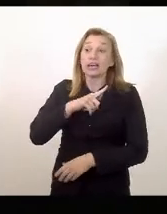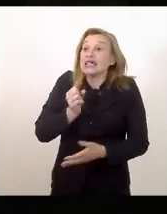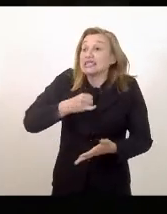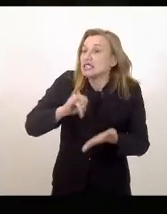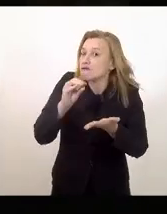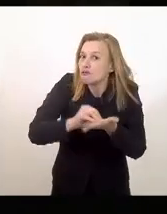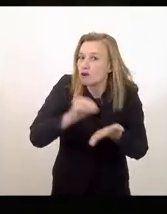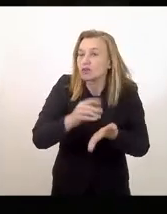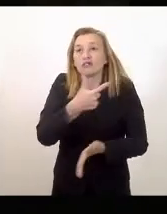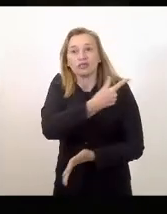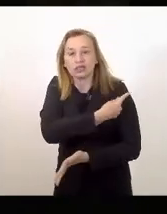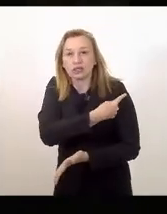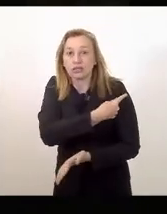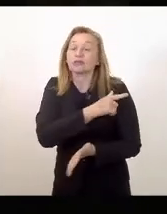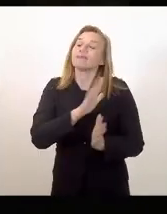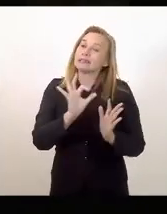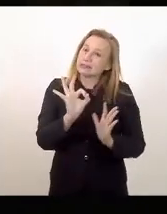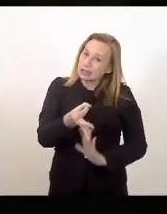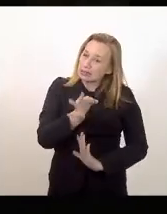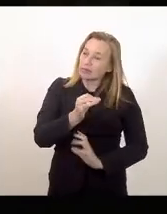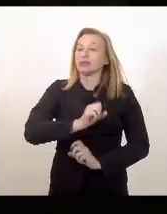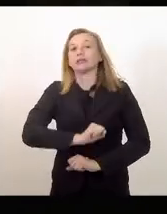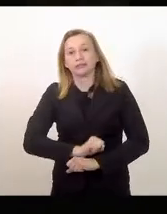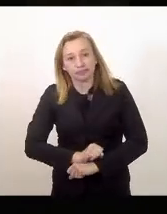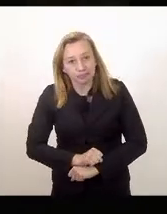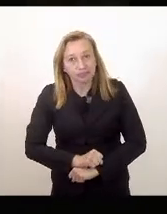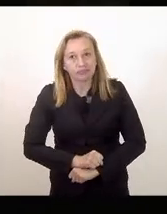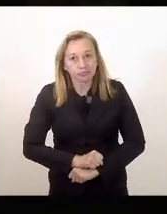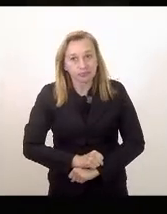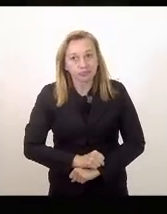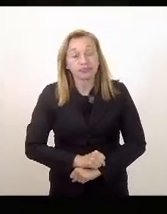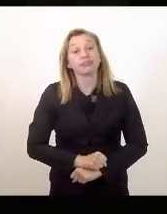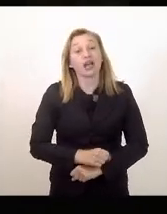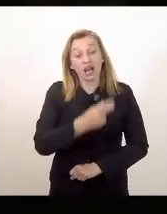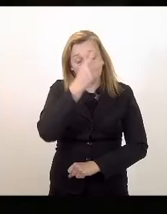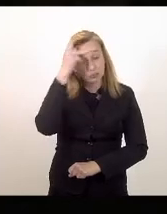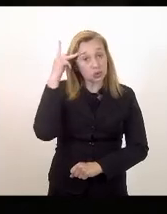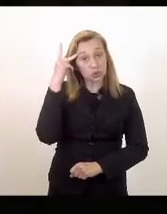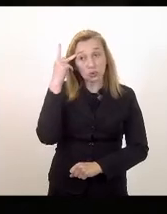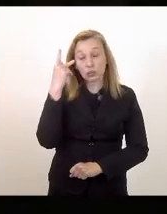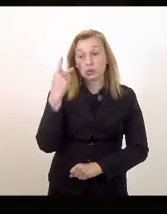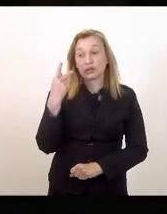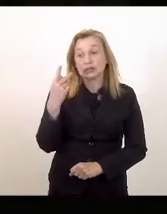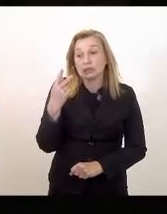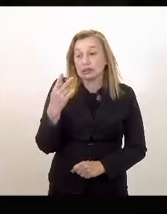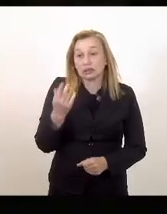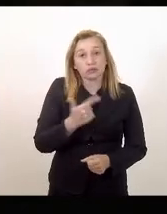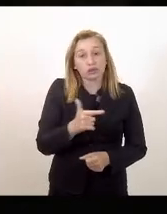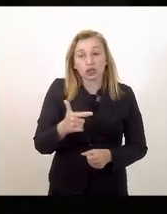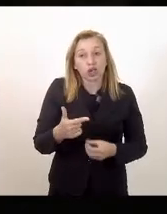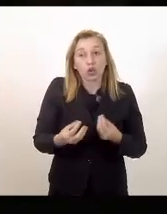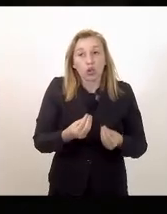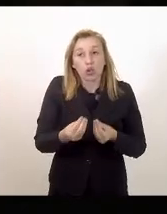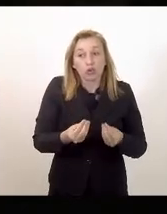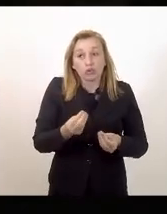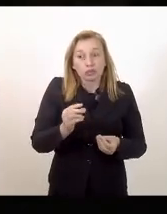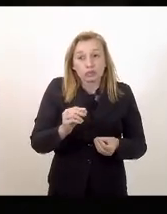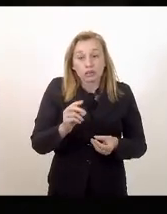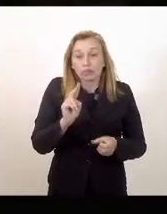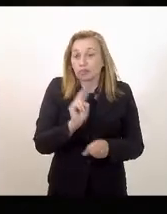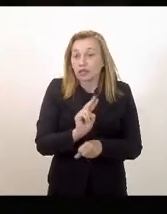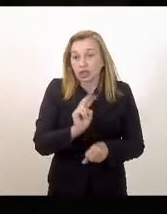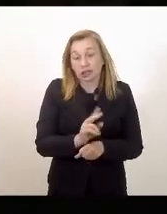vacina, automaticamente as pessoas ficam sem ser vacinadas. E correm o